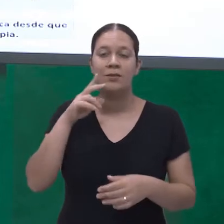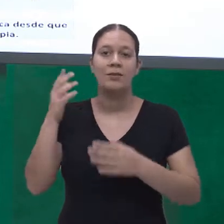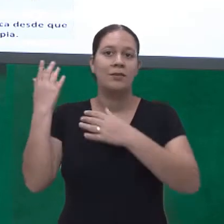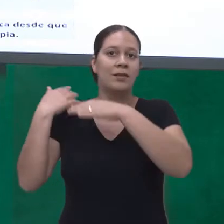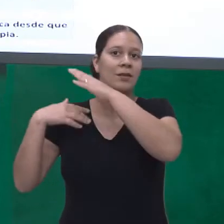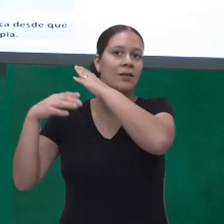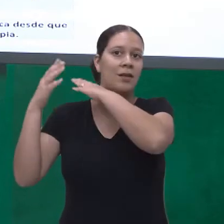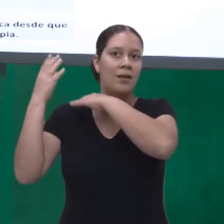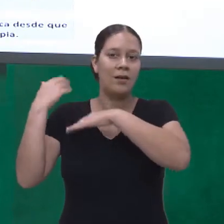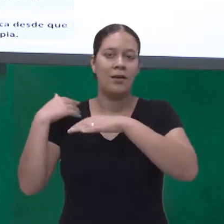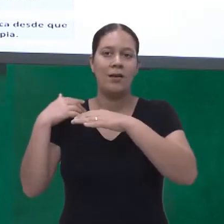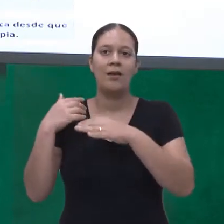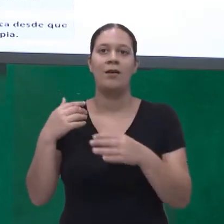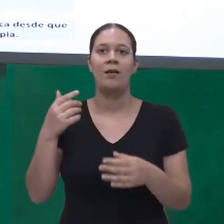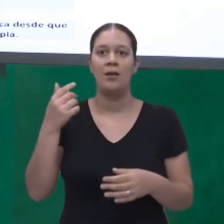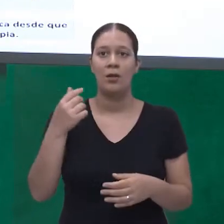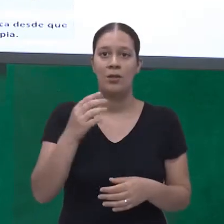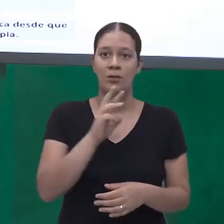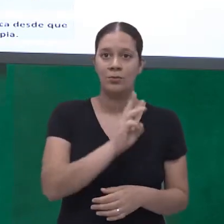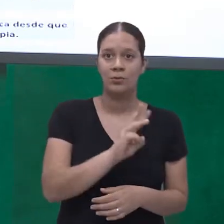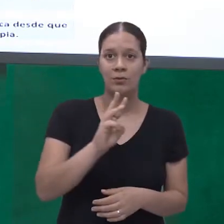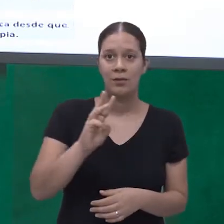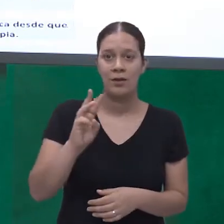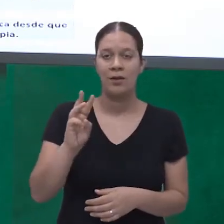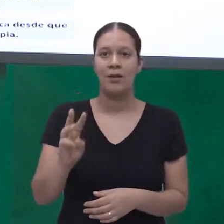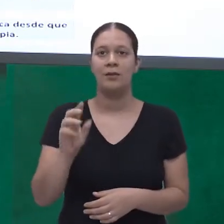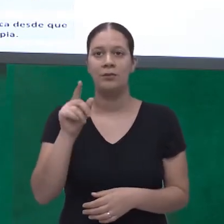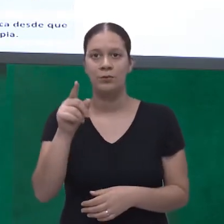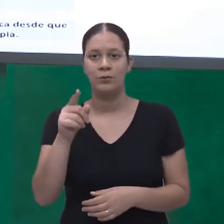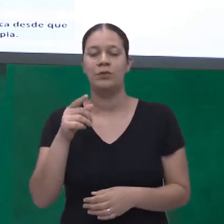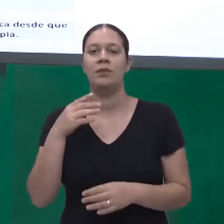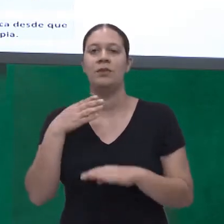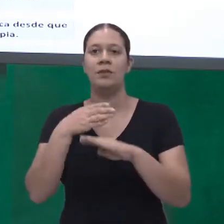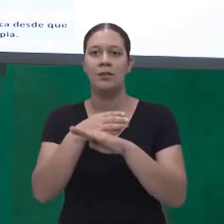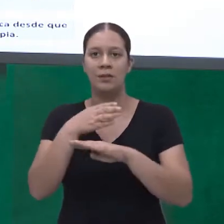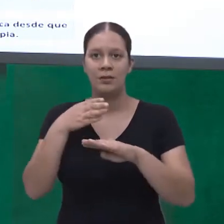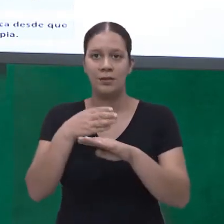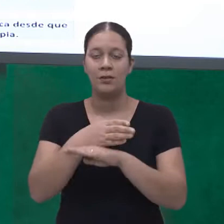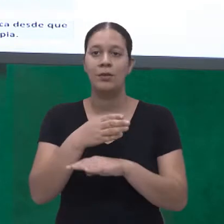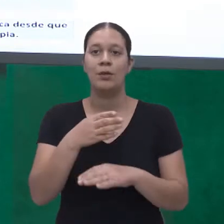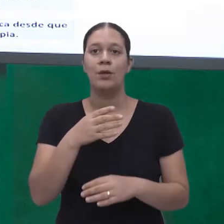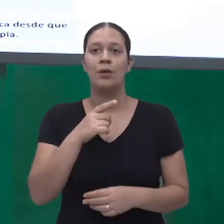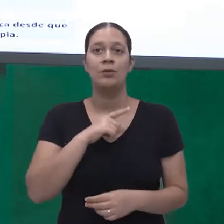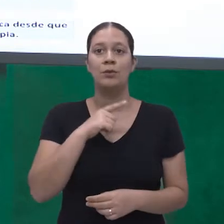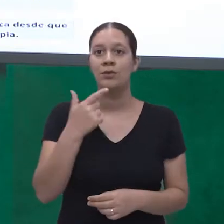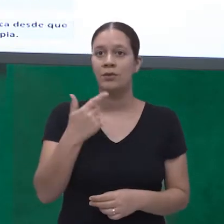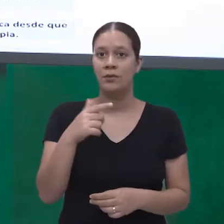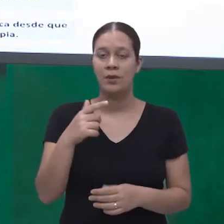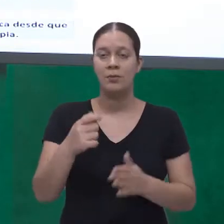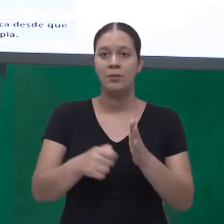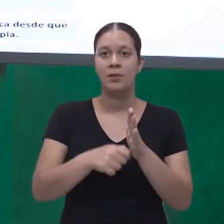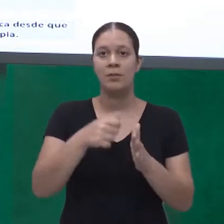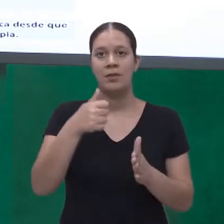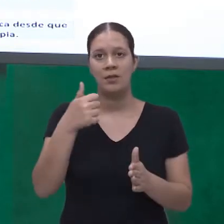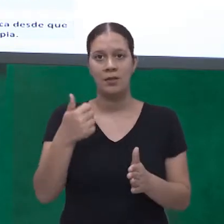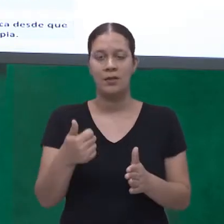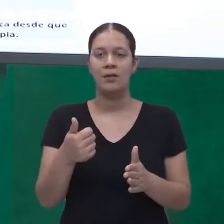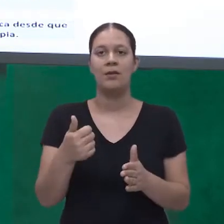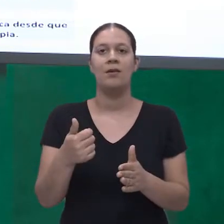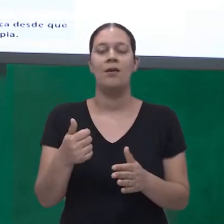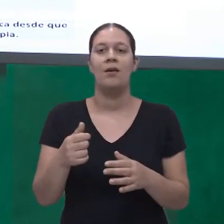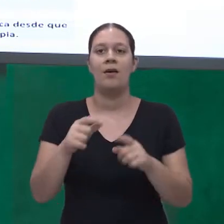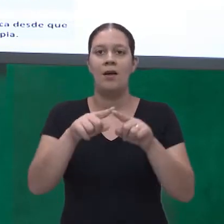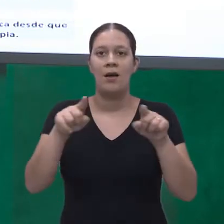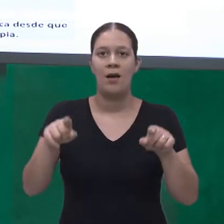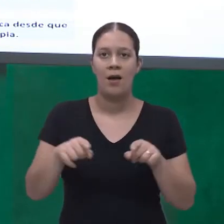no site. Então eu sugiro que vocês que ainda não tiveram essas duas primeiras aulas, procurem